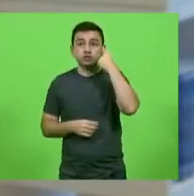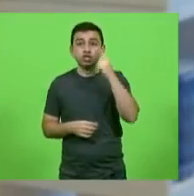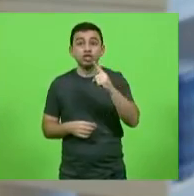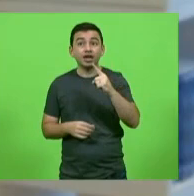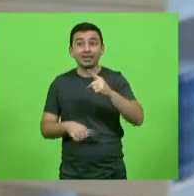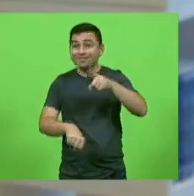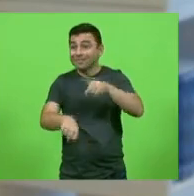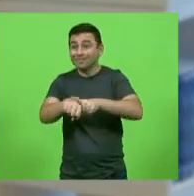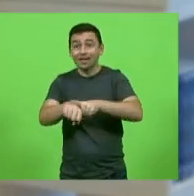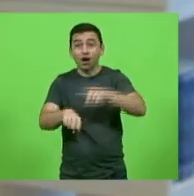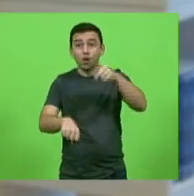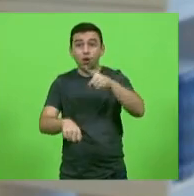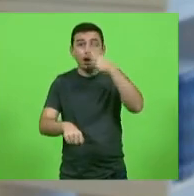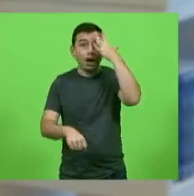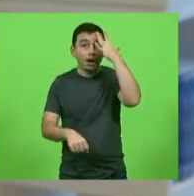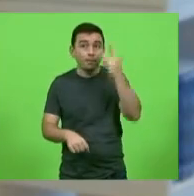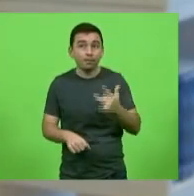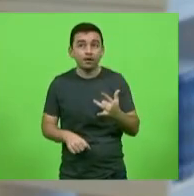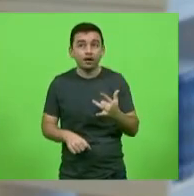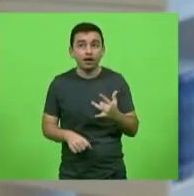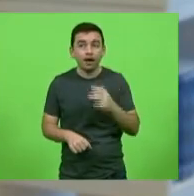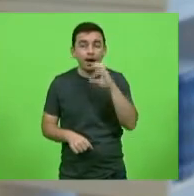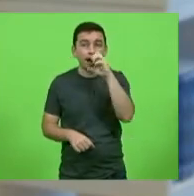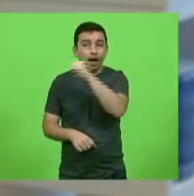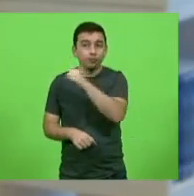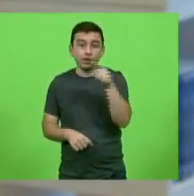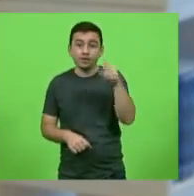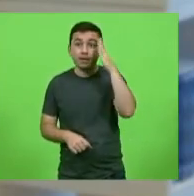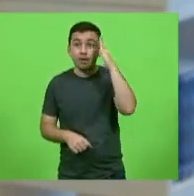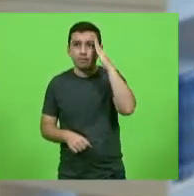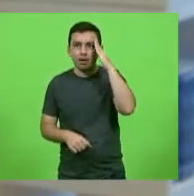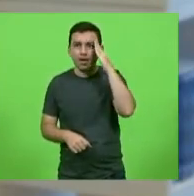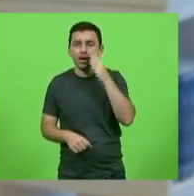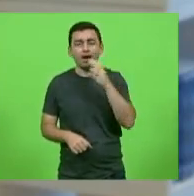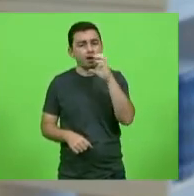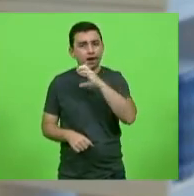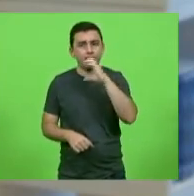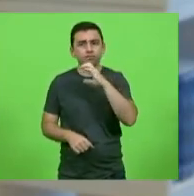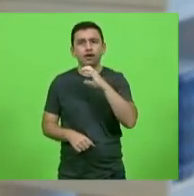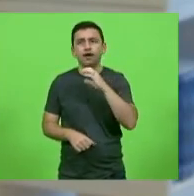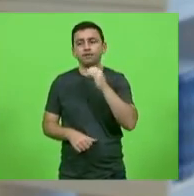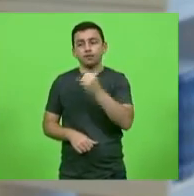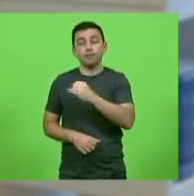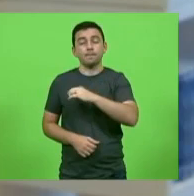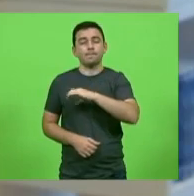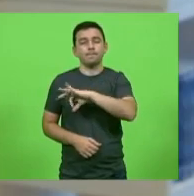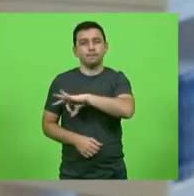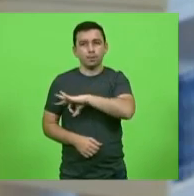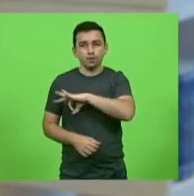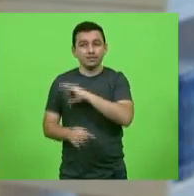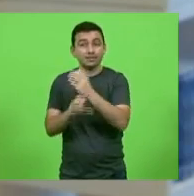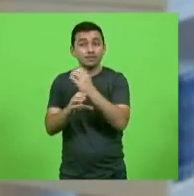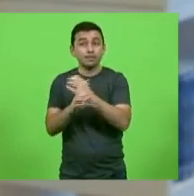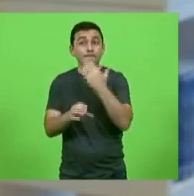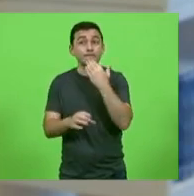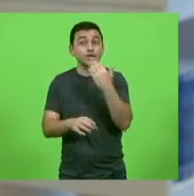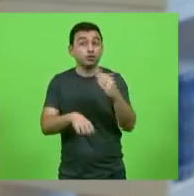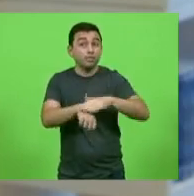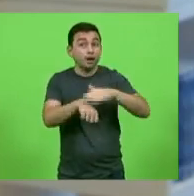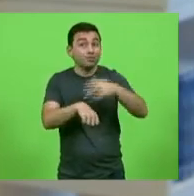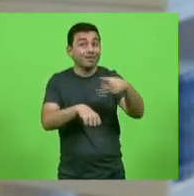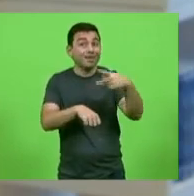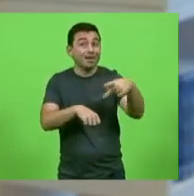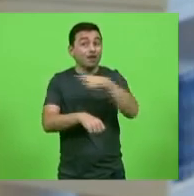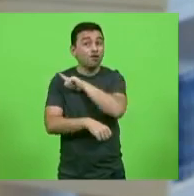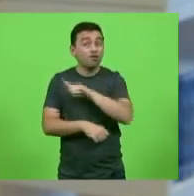imediatamente posterior ao governador tomar ciência dos fatos, a Polícia Civil do Estado de Santa Catarina, a pedido do próprio governador